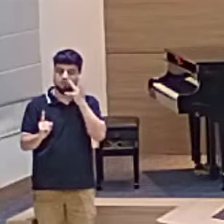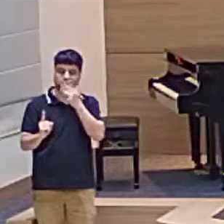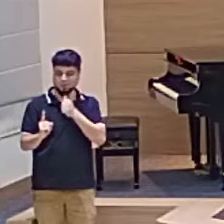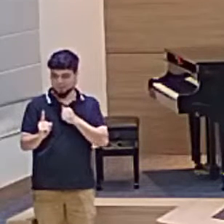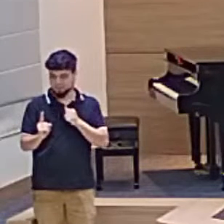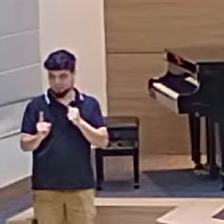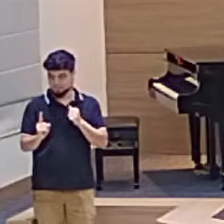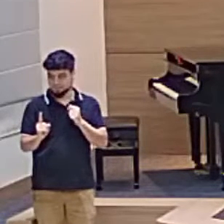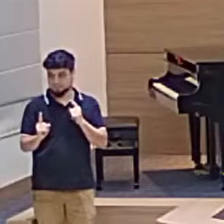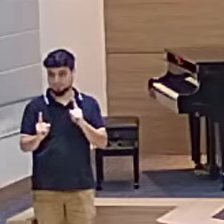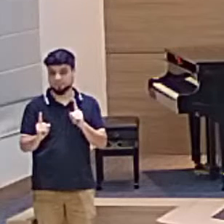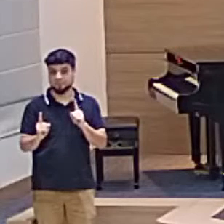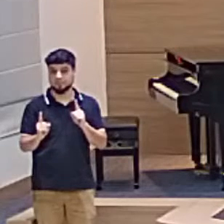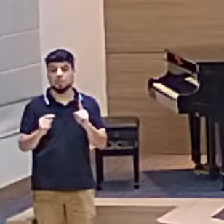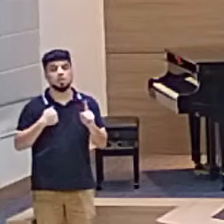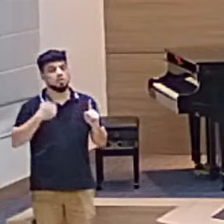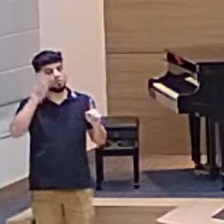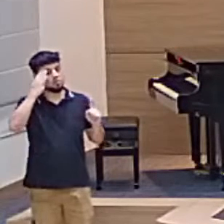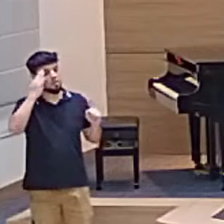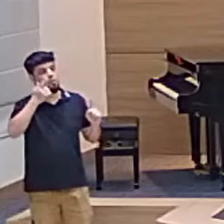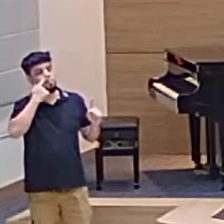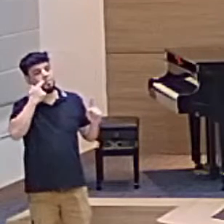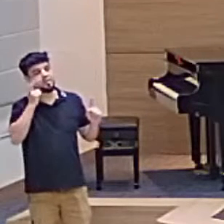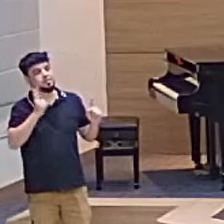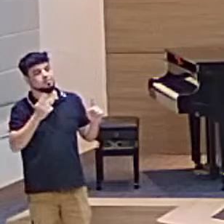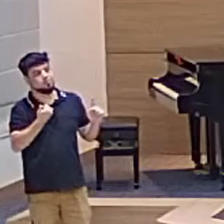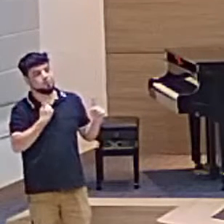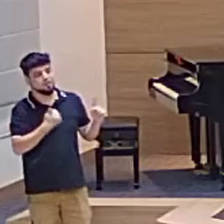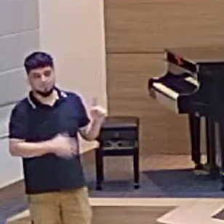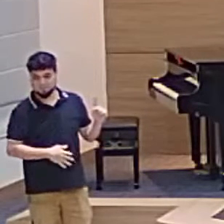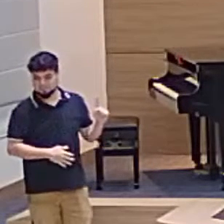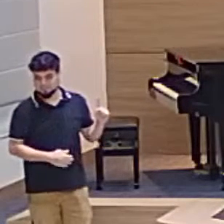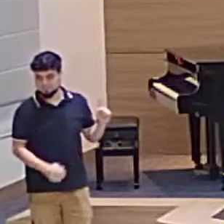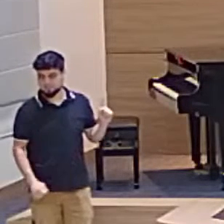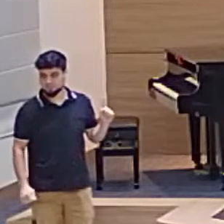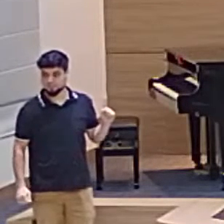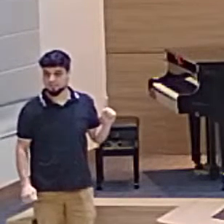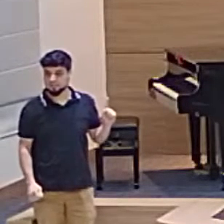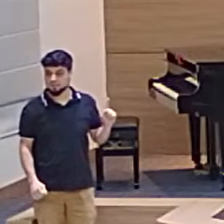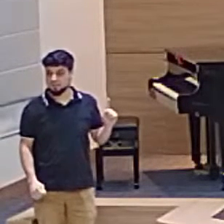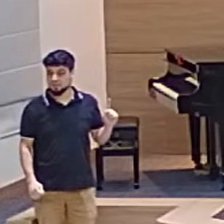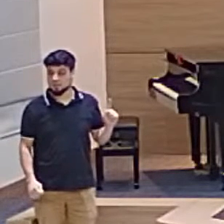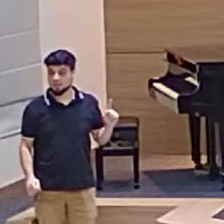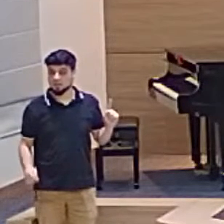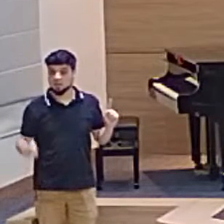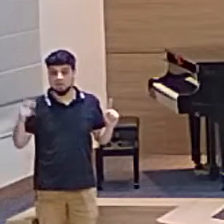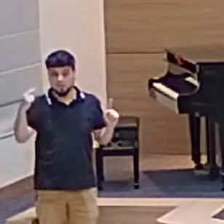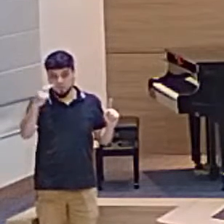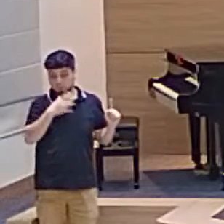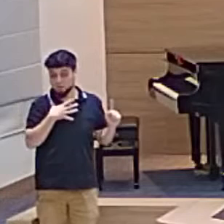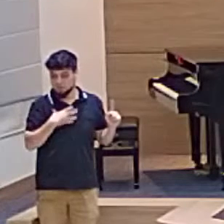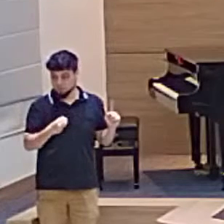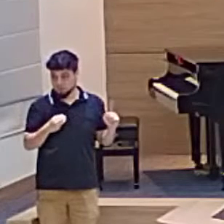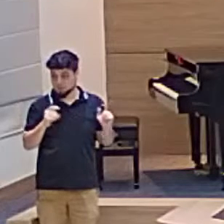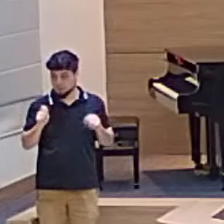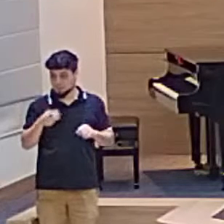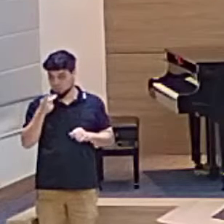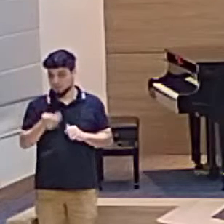e ela disse eu sei meu pai fala para mim todo dia ou será que a sua filha poderia falar isso